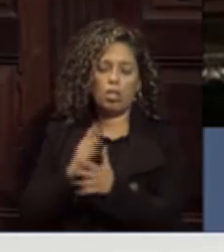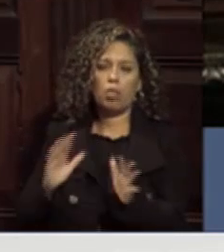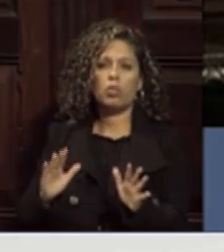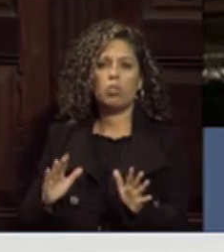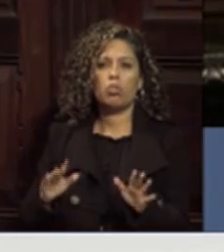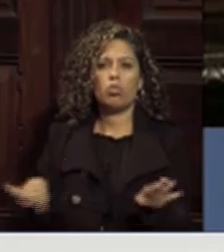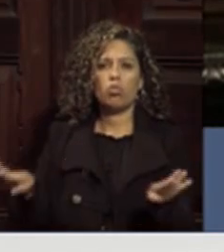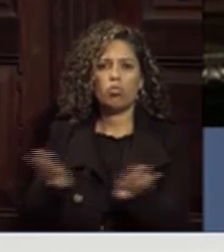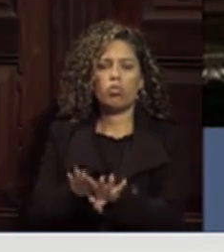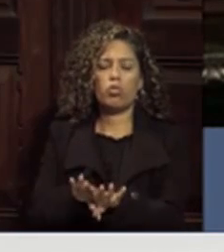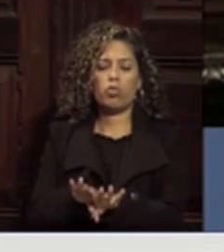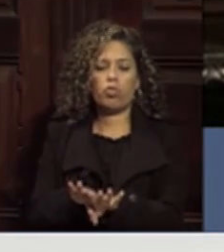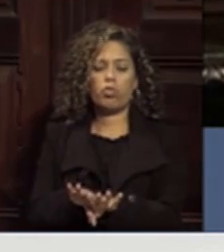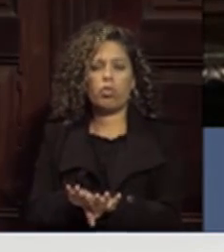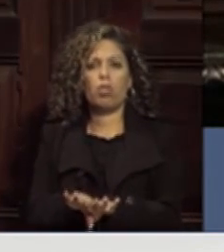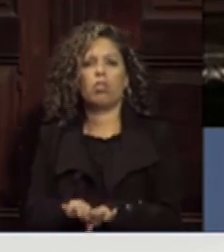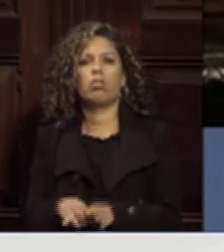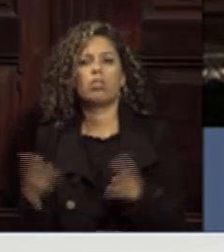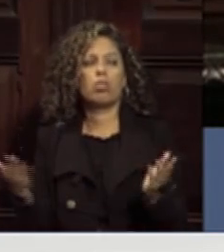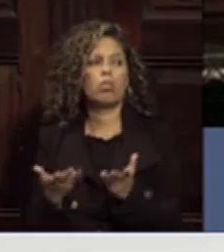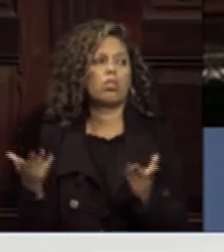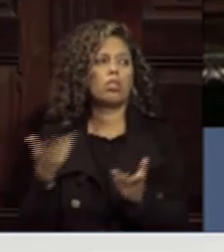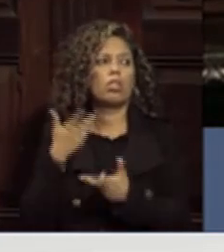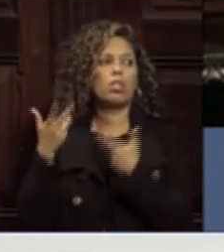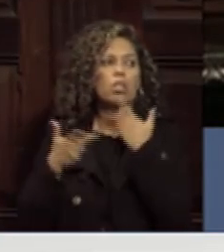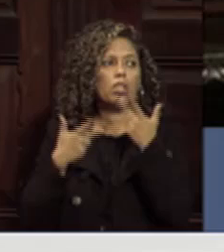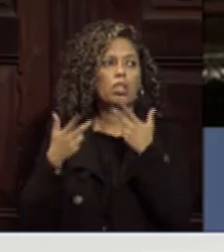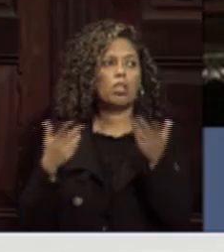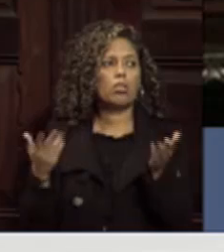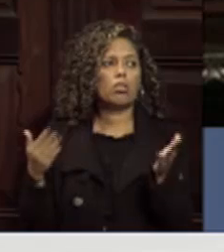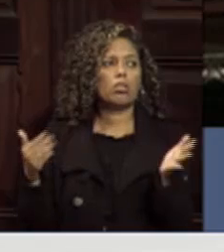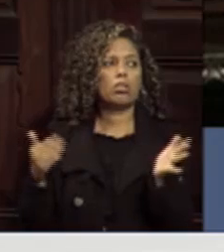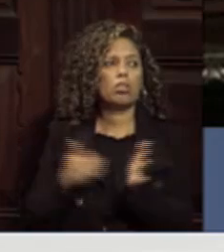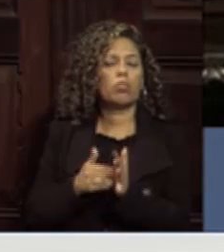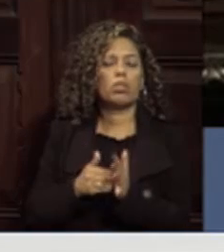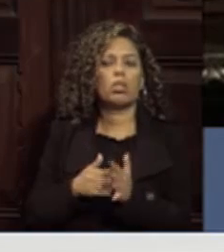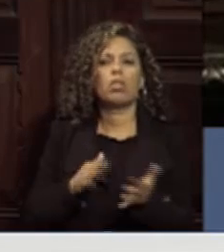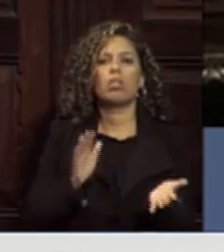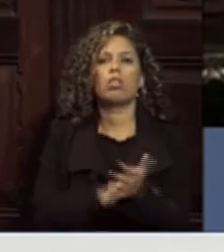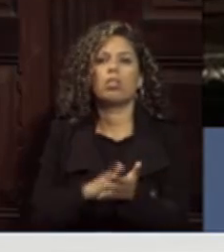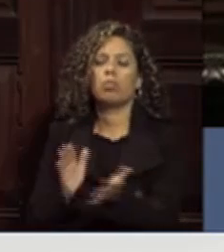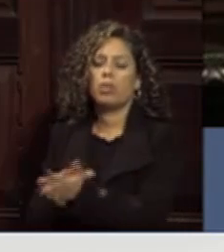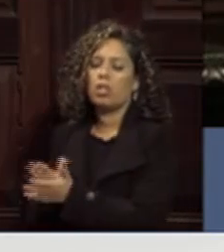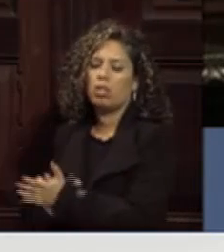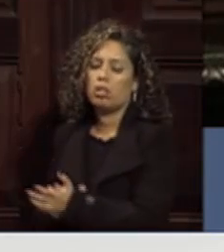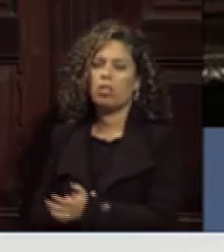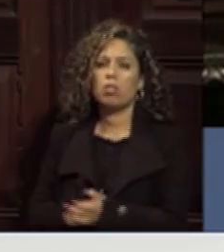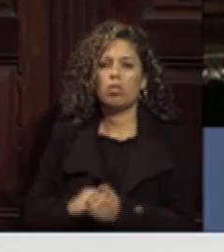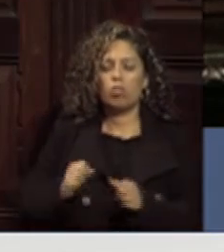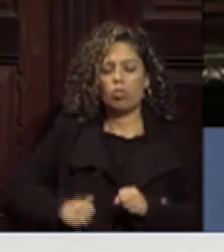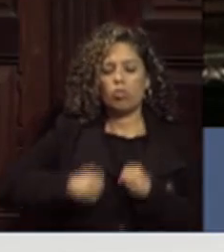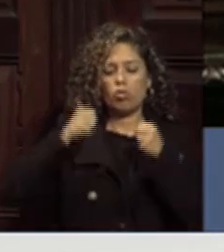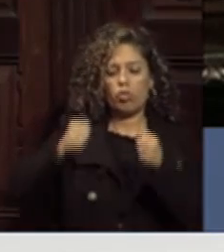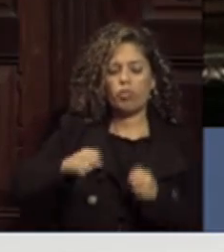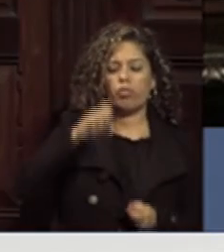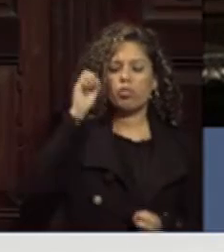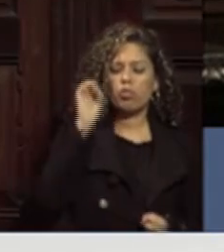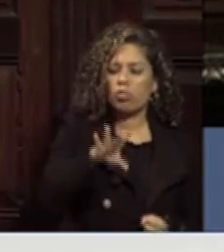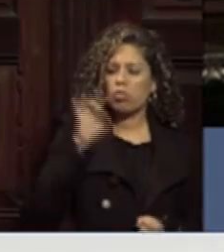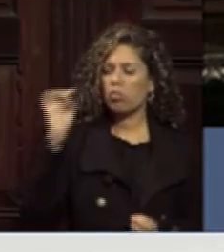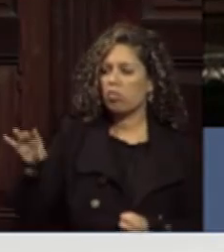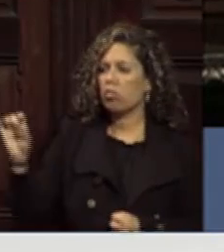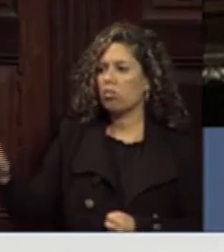agrícolas. E aqui eu quero encerrar, parabenizar a resistência desses professores, a resistência